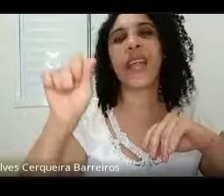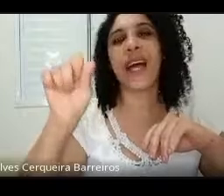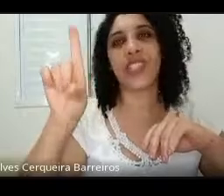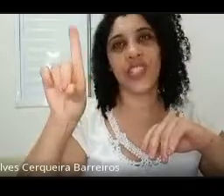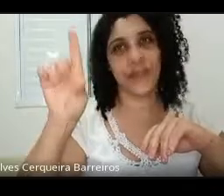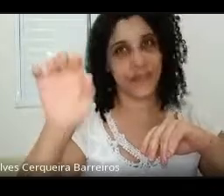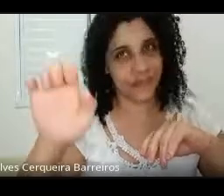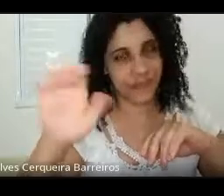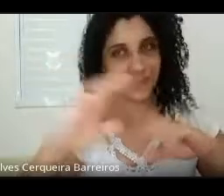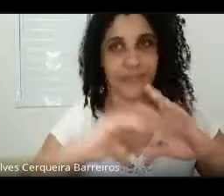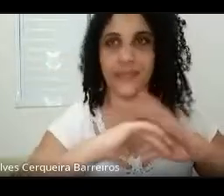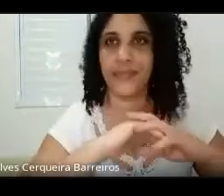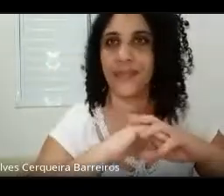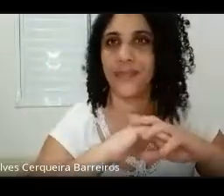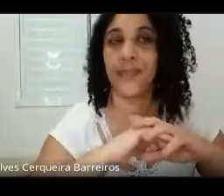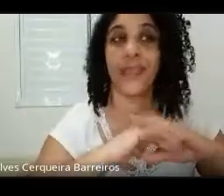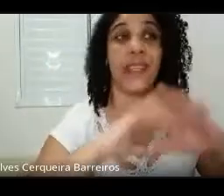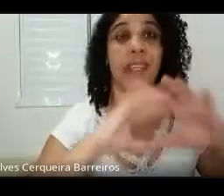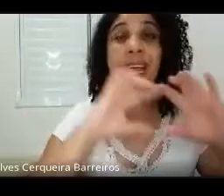saudade.